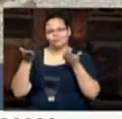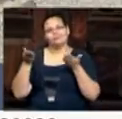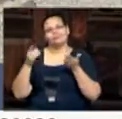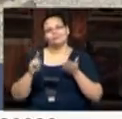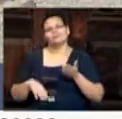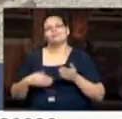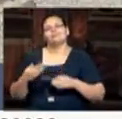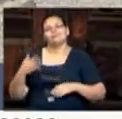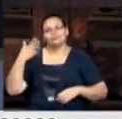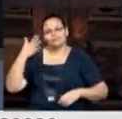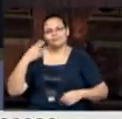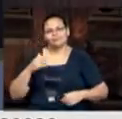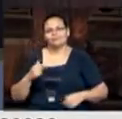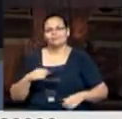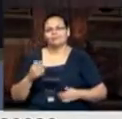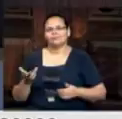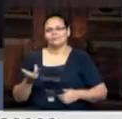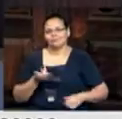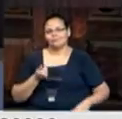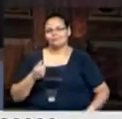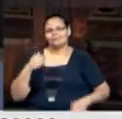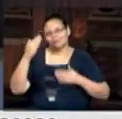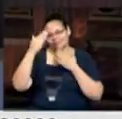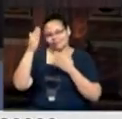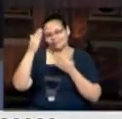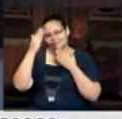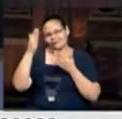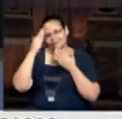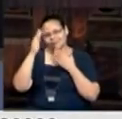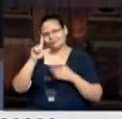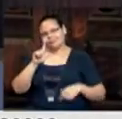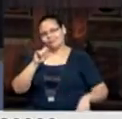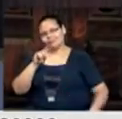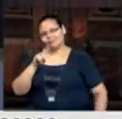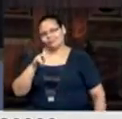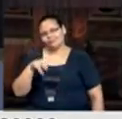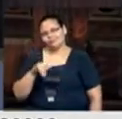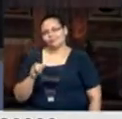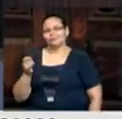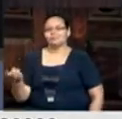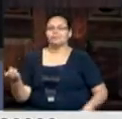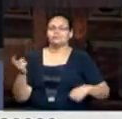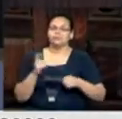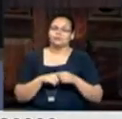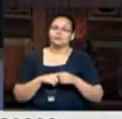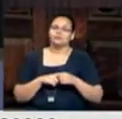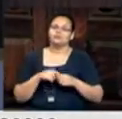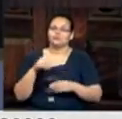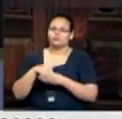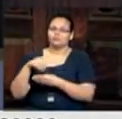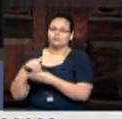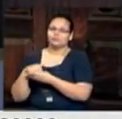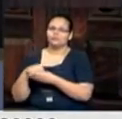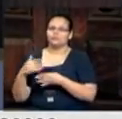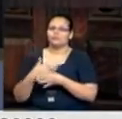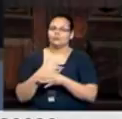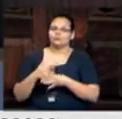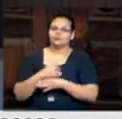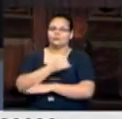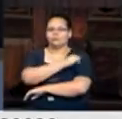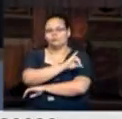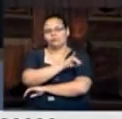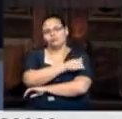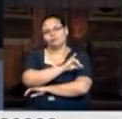nível dessa eleição. Obrigado, deputado André Lazzaroni. Voltando aqui à nossa eleição da cidade do Rio de